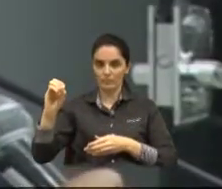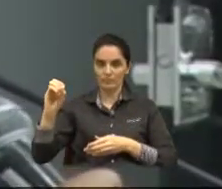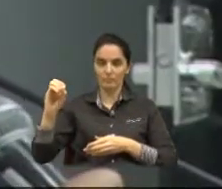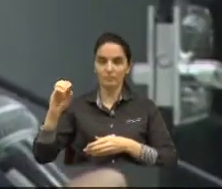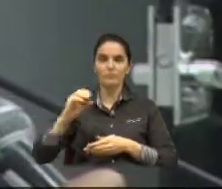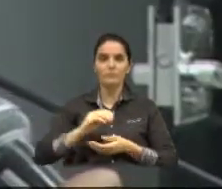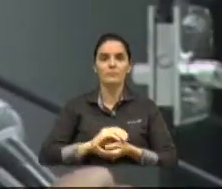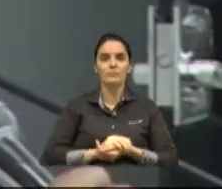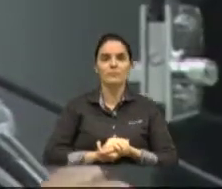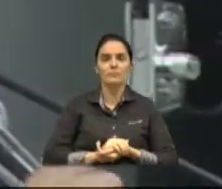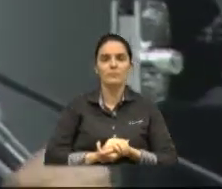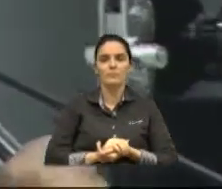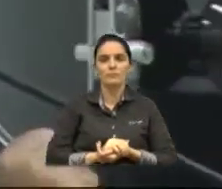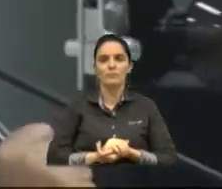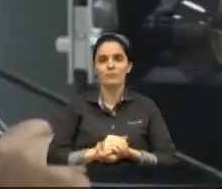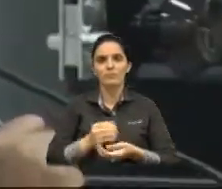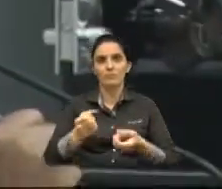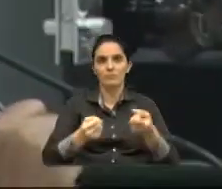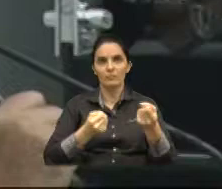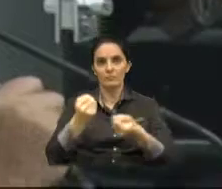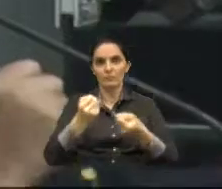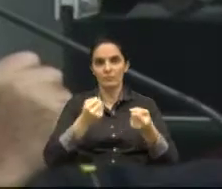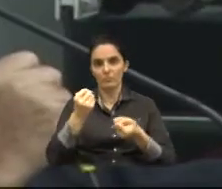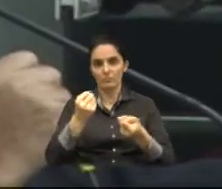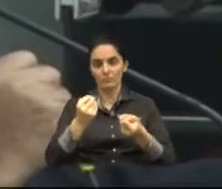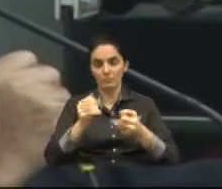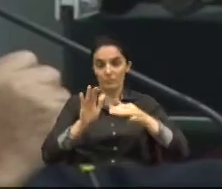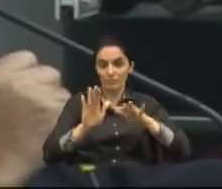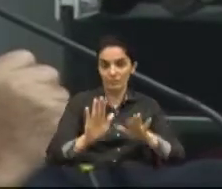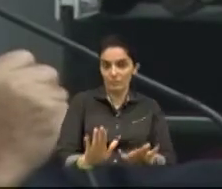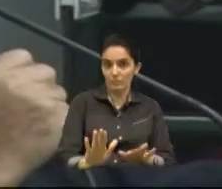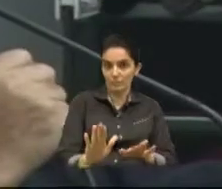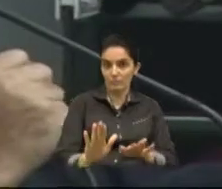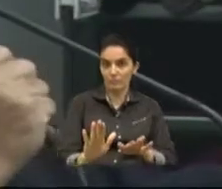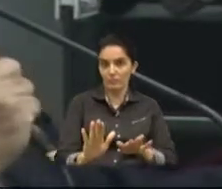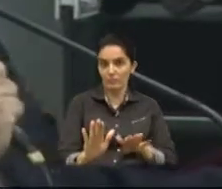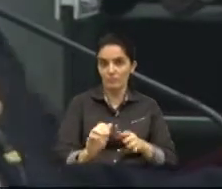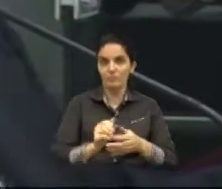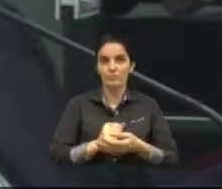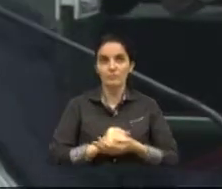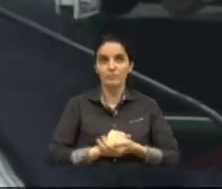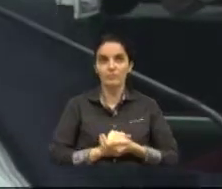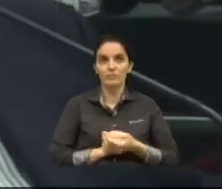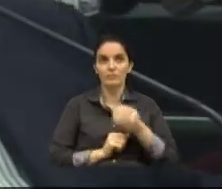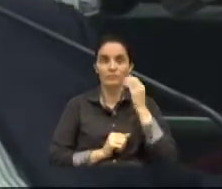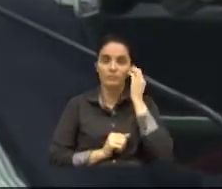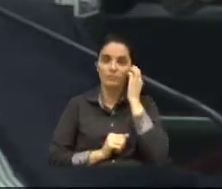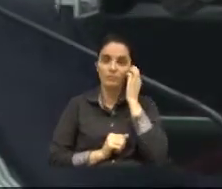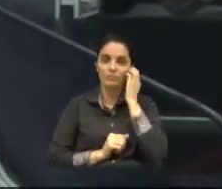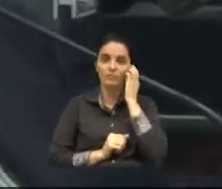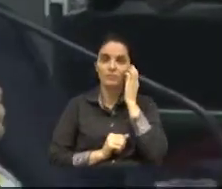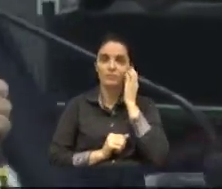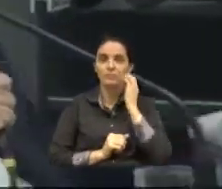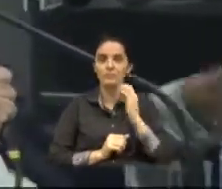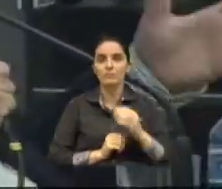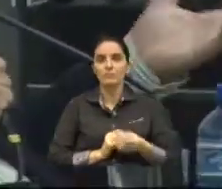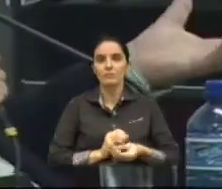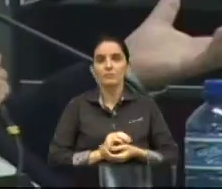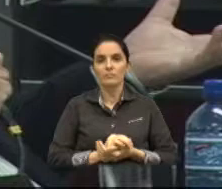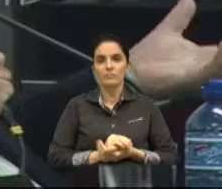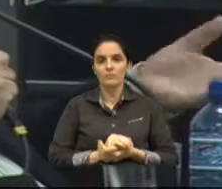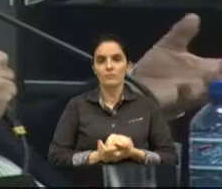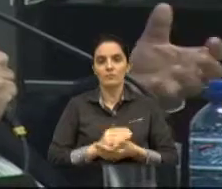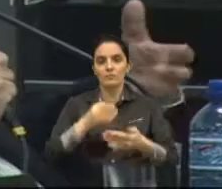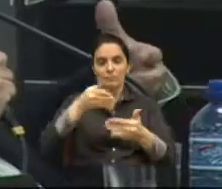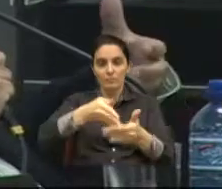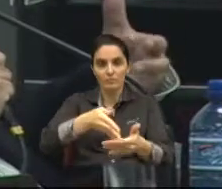uma caminhonete na época que parou e partiu em cima da menina. E